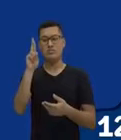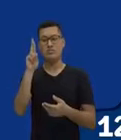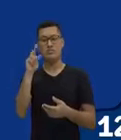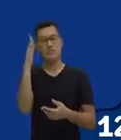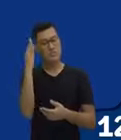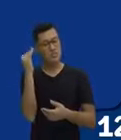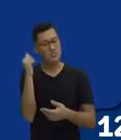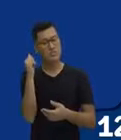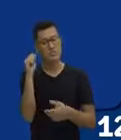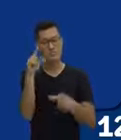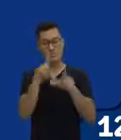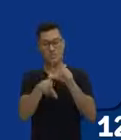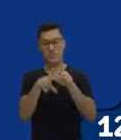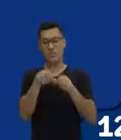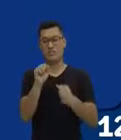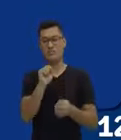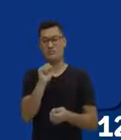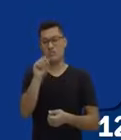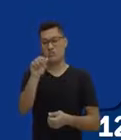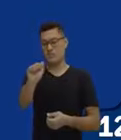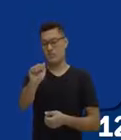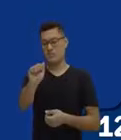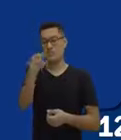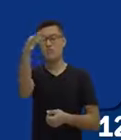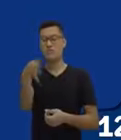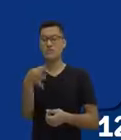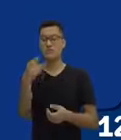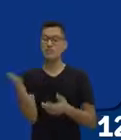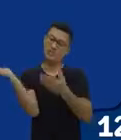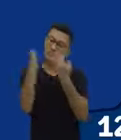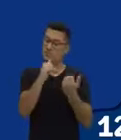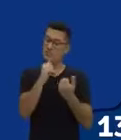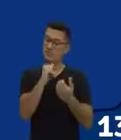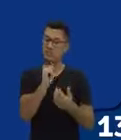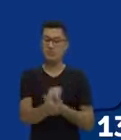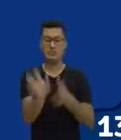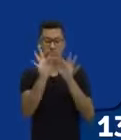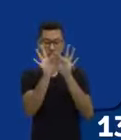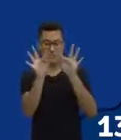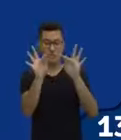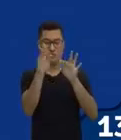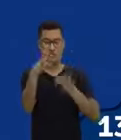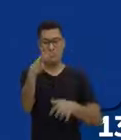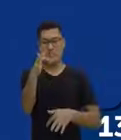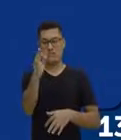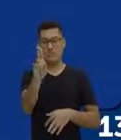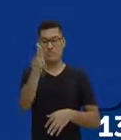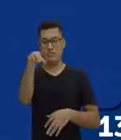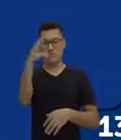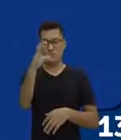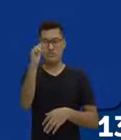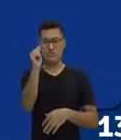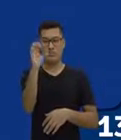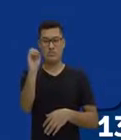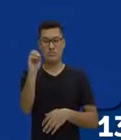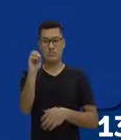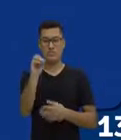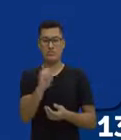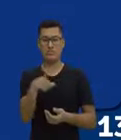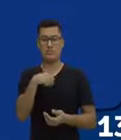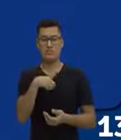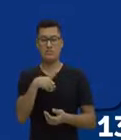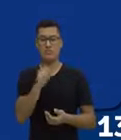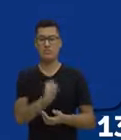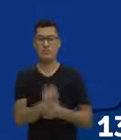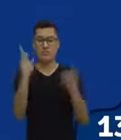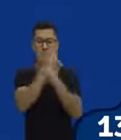A, a nossa parte variável. Correto, Fernando? Correto, vamos lá. Então, a nossa função vai ficar assim, ó. A nossa função, ele vai gastar, ó, com